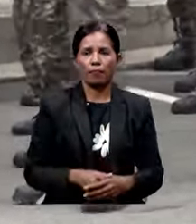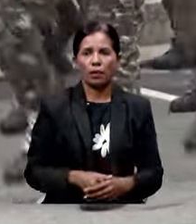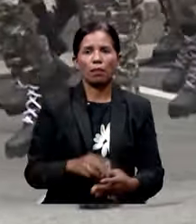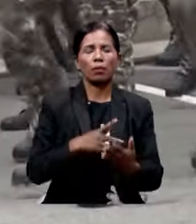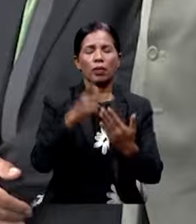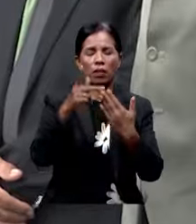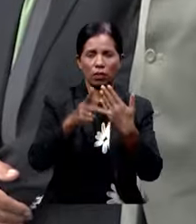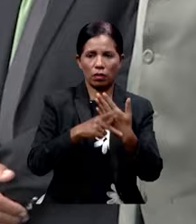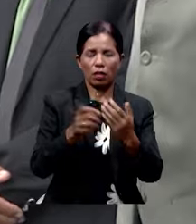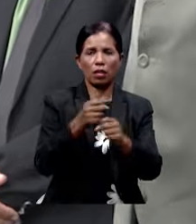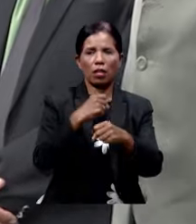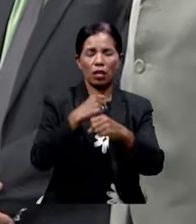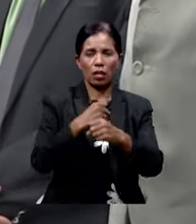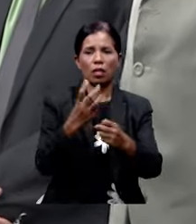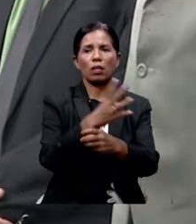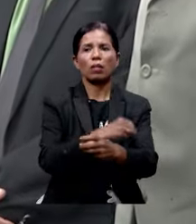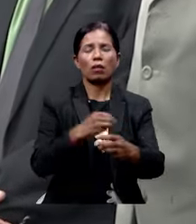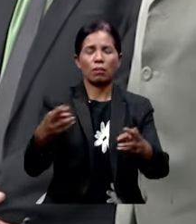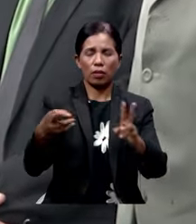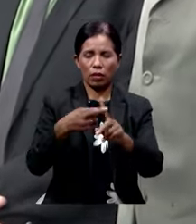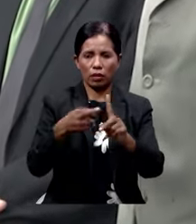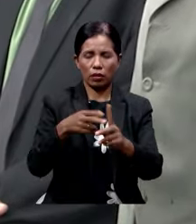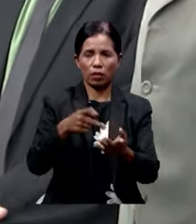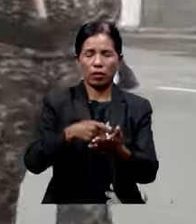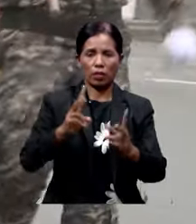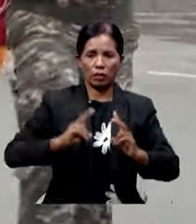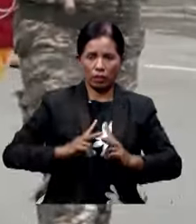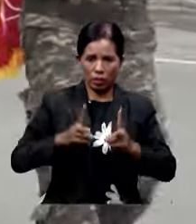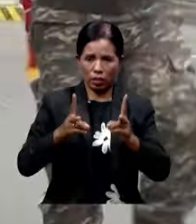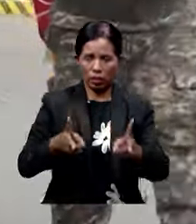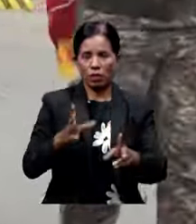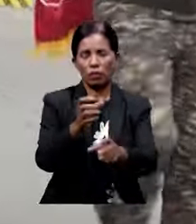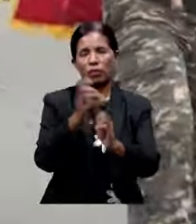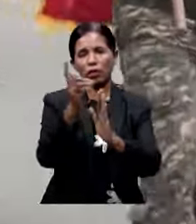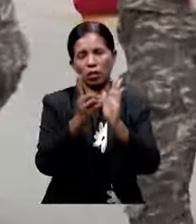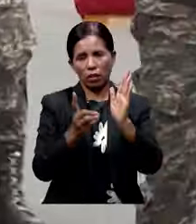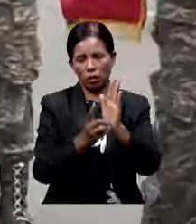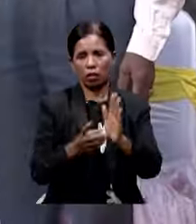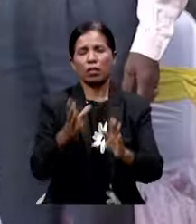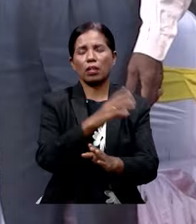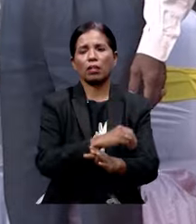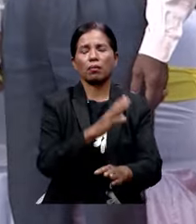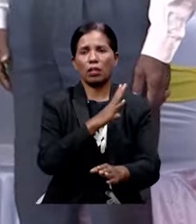macanesa, construção jardim herói, pagamento veteranos na verificação dados veteranos sira nebe